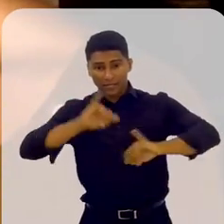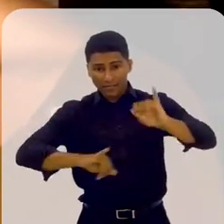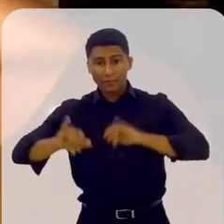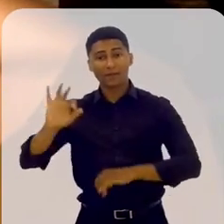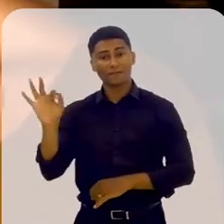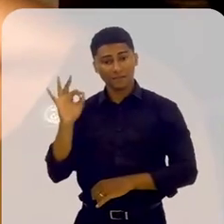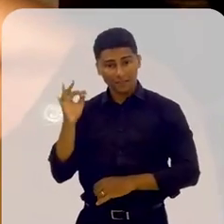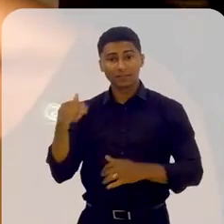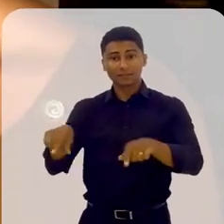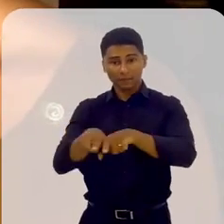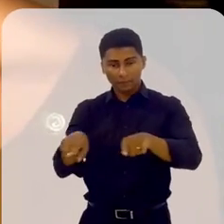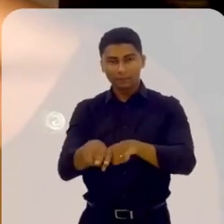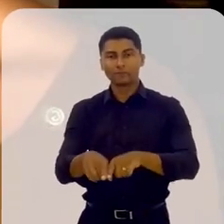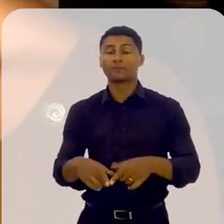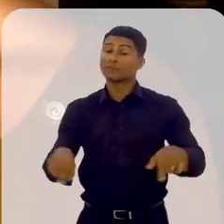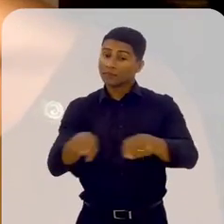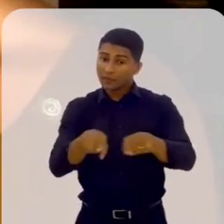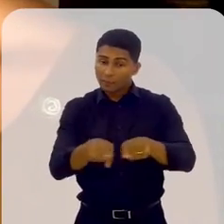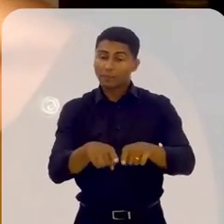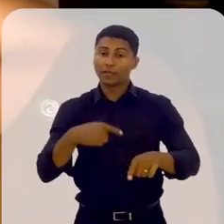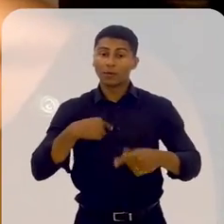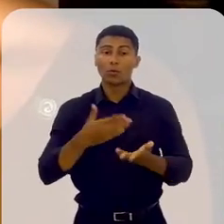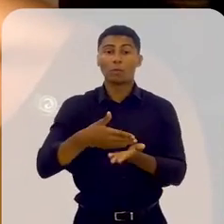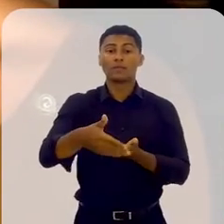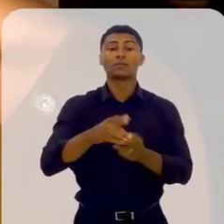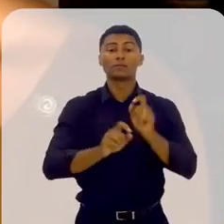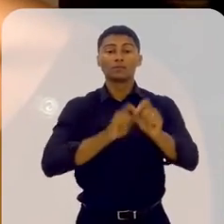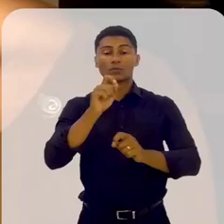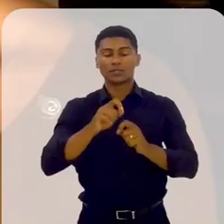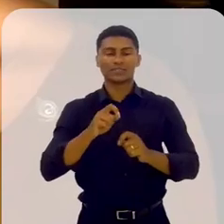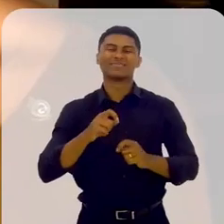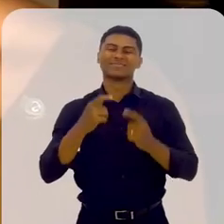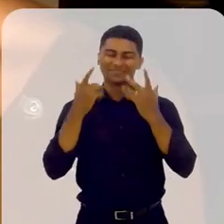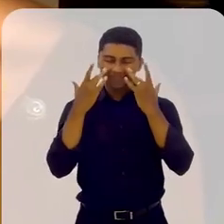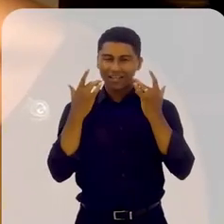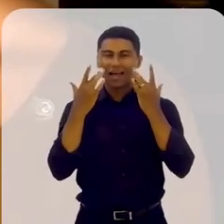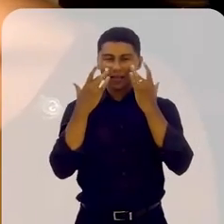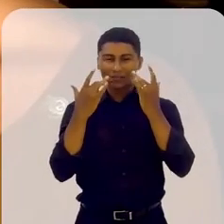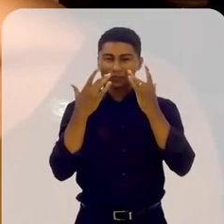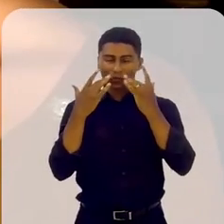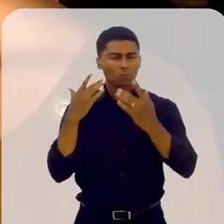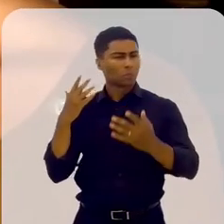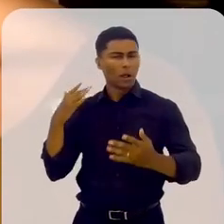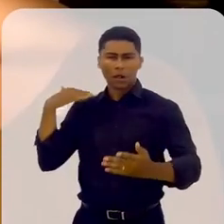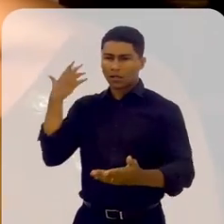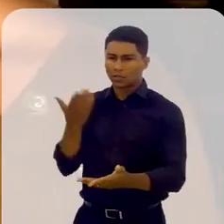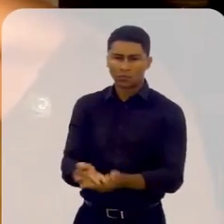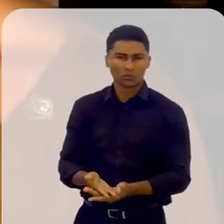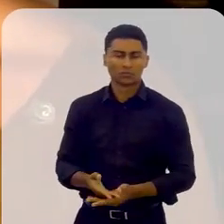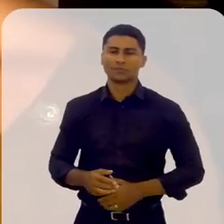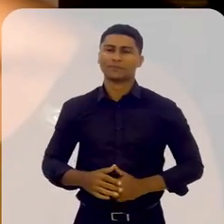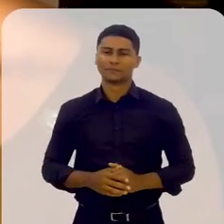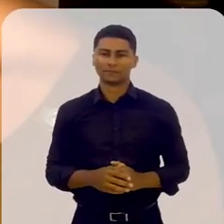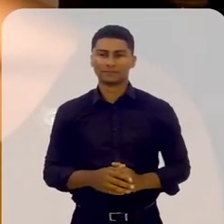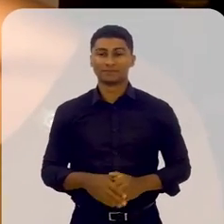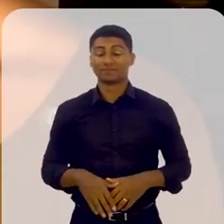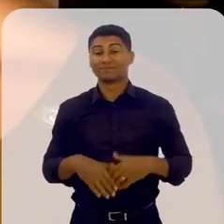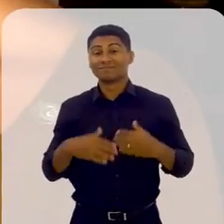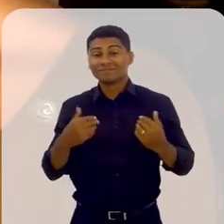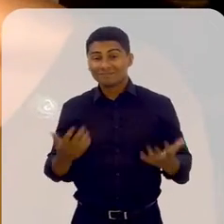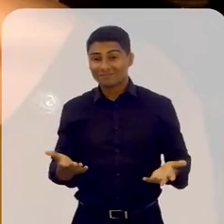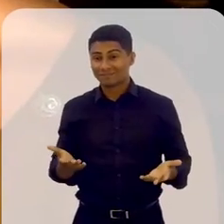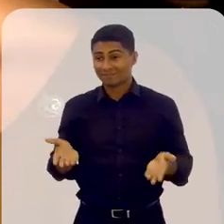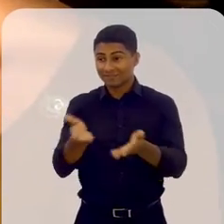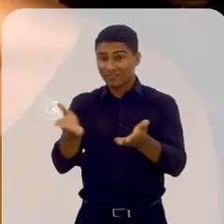já dava aula de teatro, já fazia teatro. Com 16, comecei a fazer teatro profissionalmente, não parei mais. Então, não tinha muito